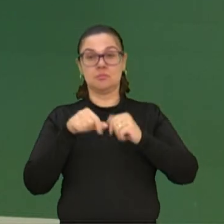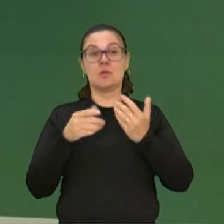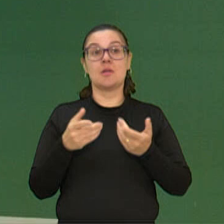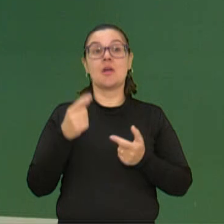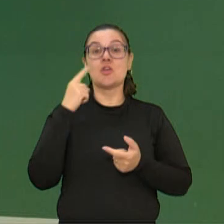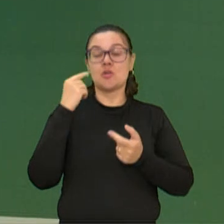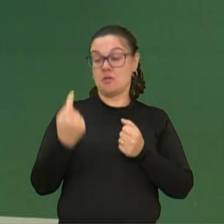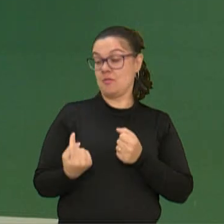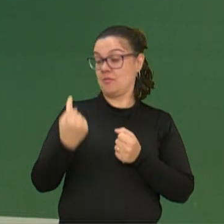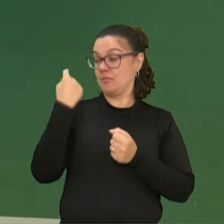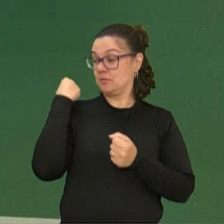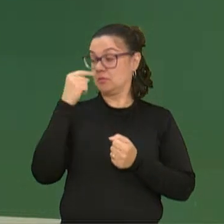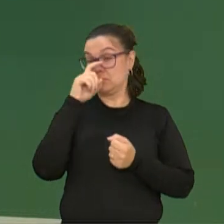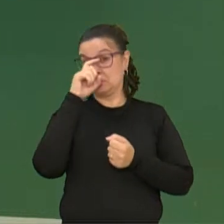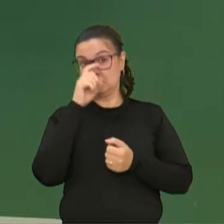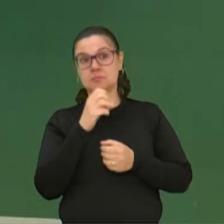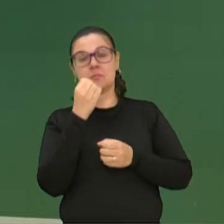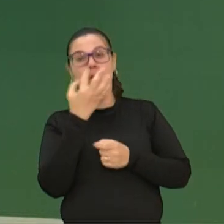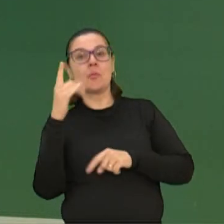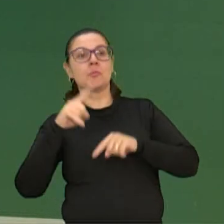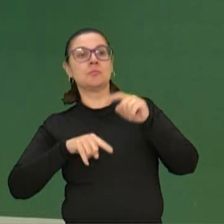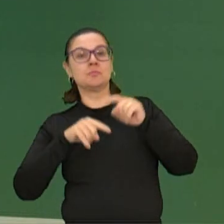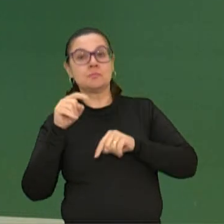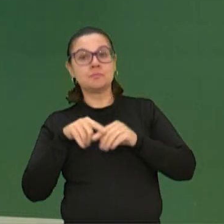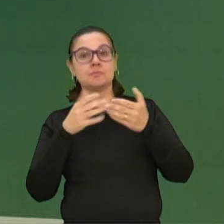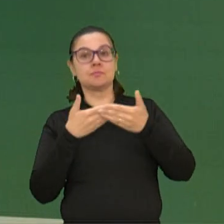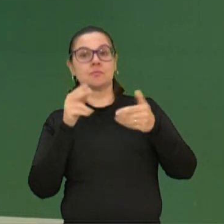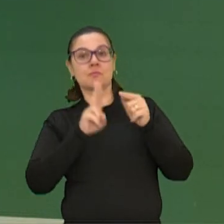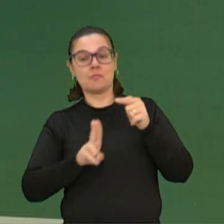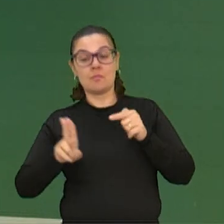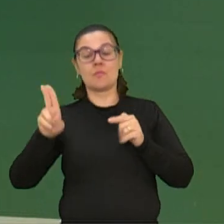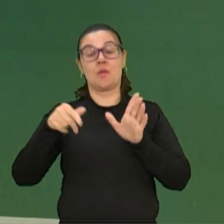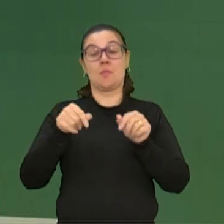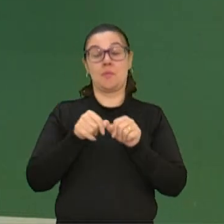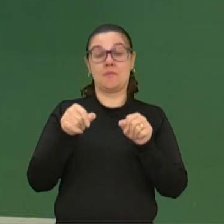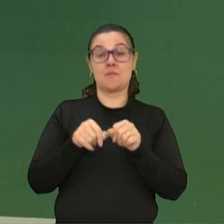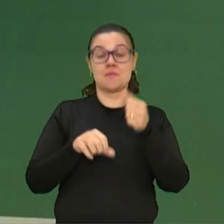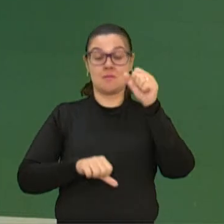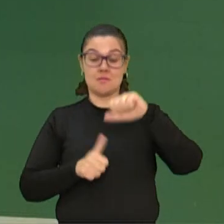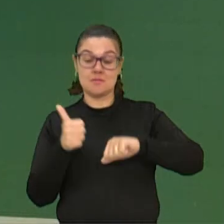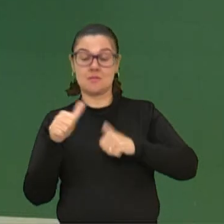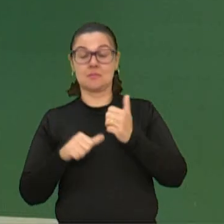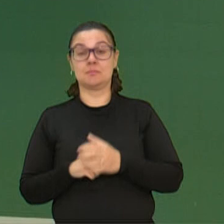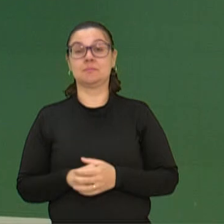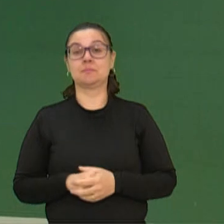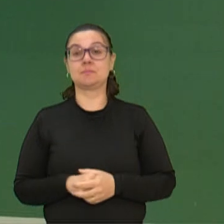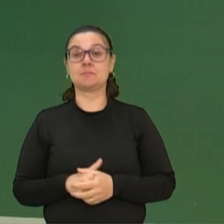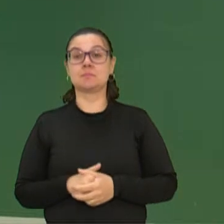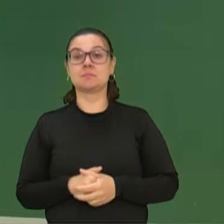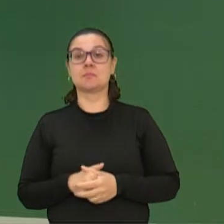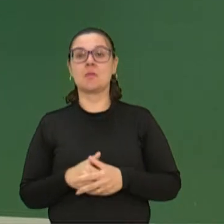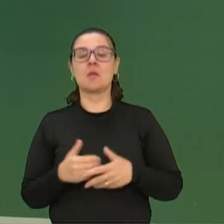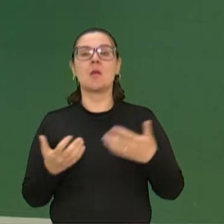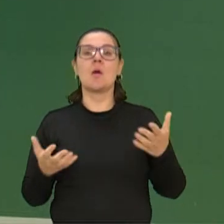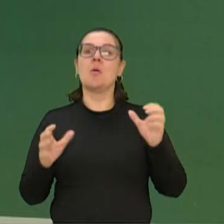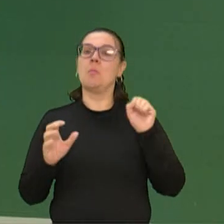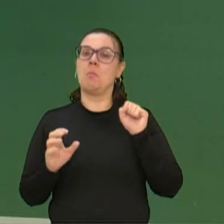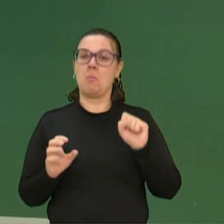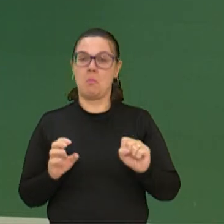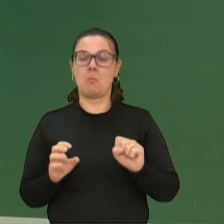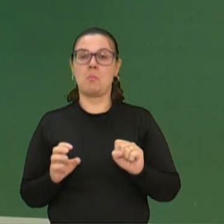gente viu lá atrás, né, gente, alguns instrumentos que são utilizados para a gente fazer avaliação física, seja